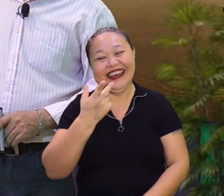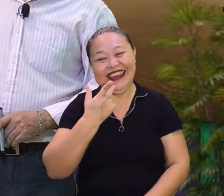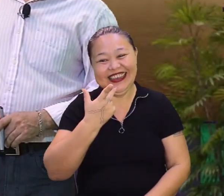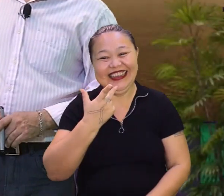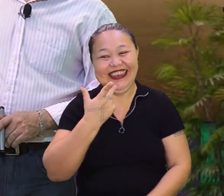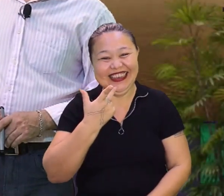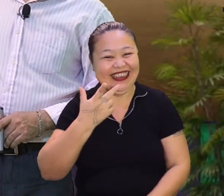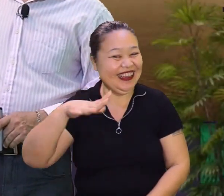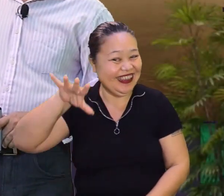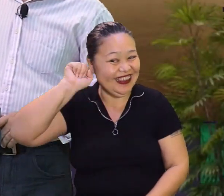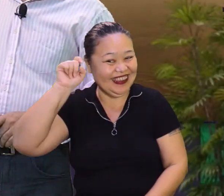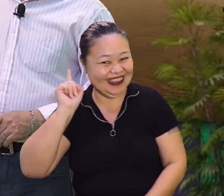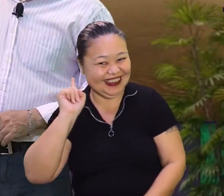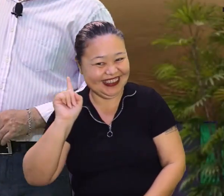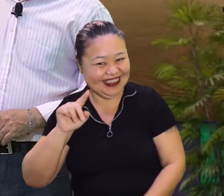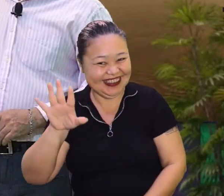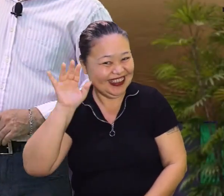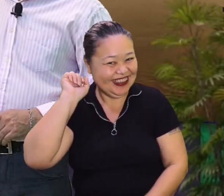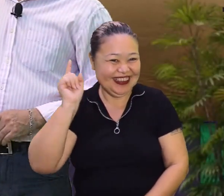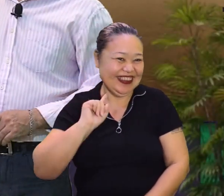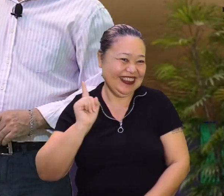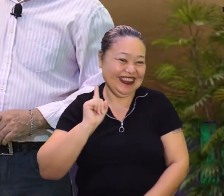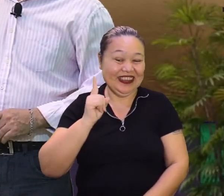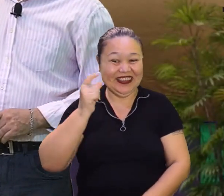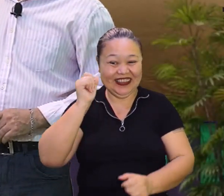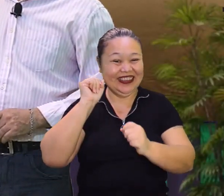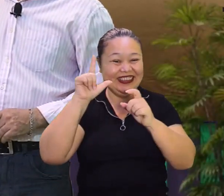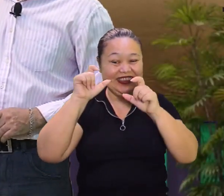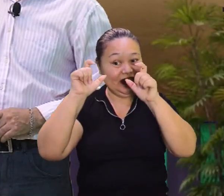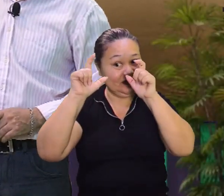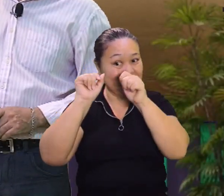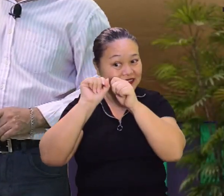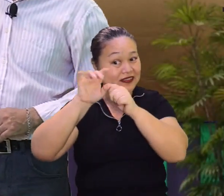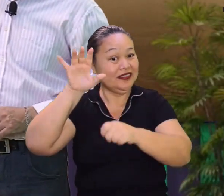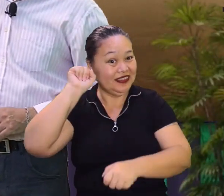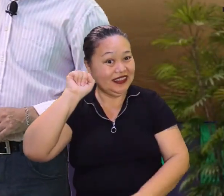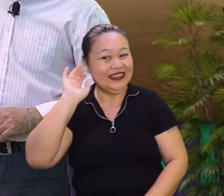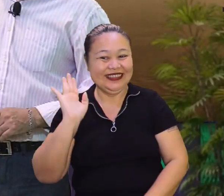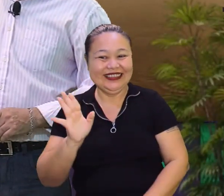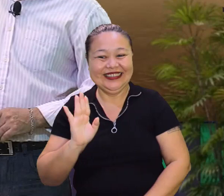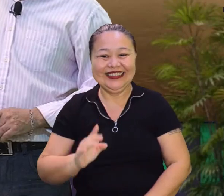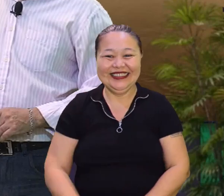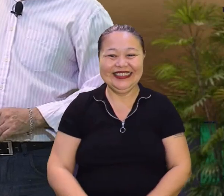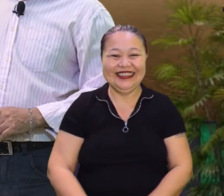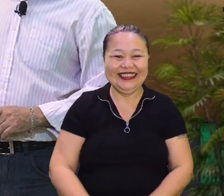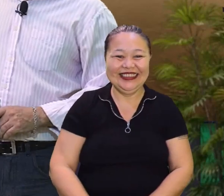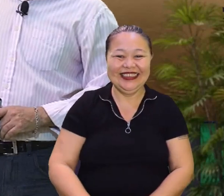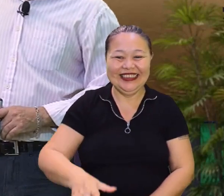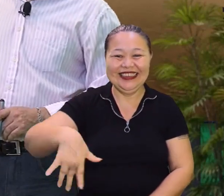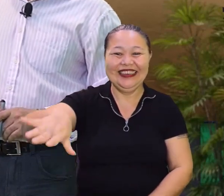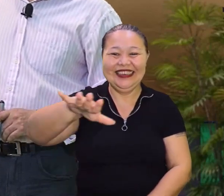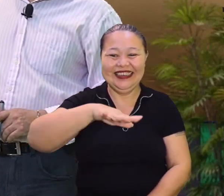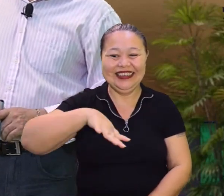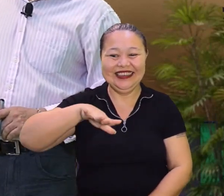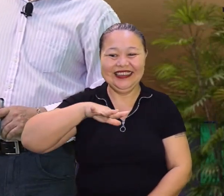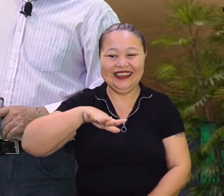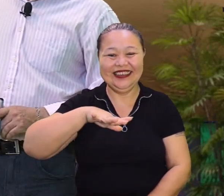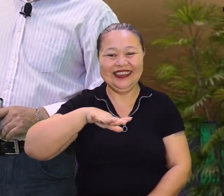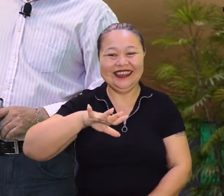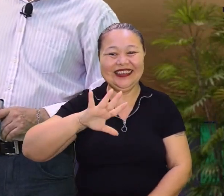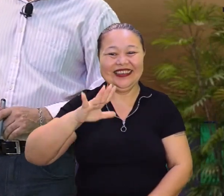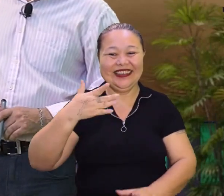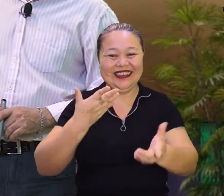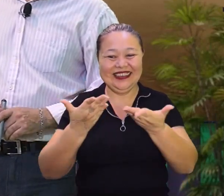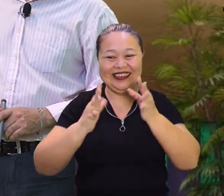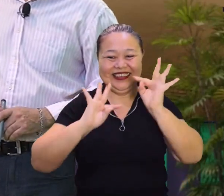nem ouviram, acho, a resposta. Não ouviram, não? Não, eles estão atentos, ouviram Estão sim. atentos. Atentos, estão Ouviram? ligados. Ei, Então, garotada da mediação é top, demais.